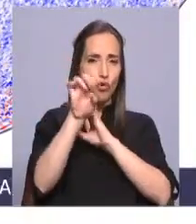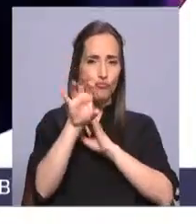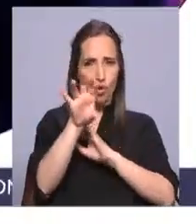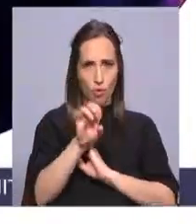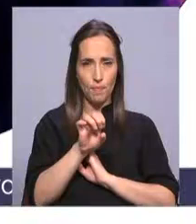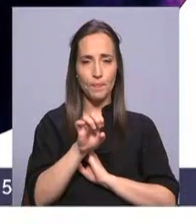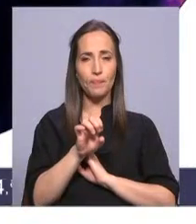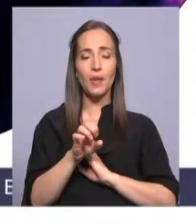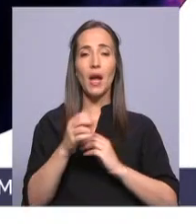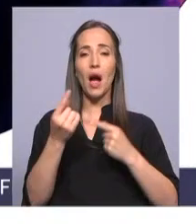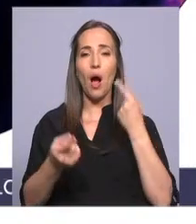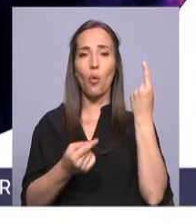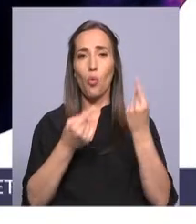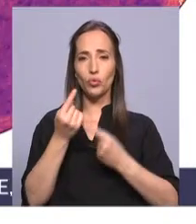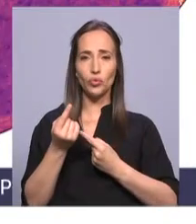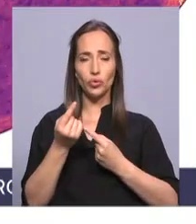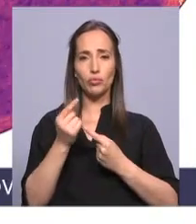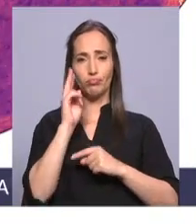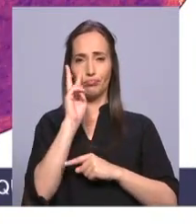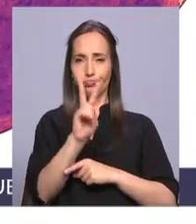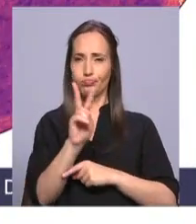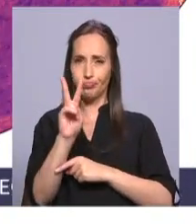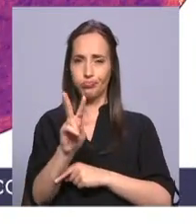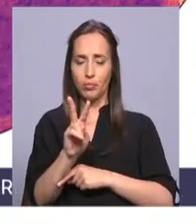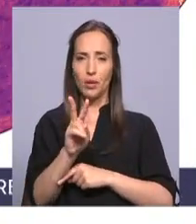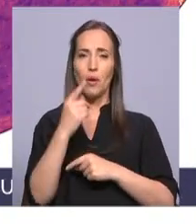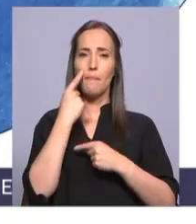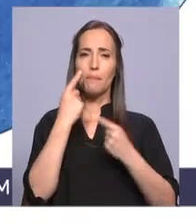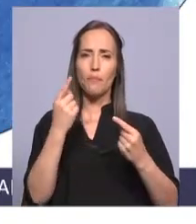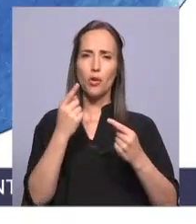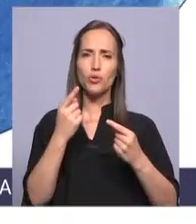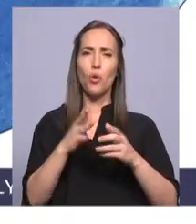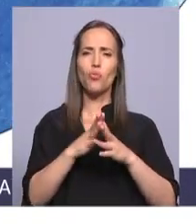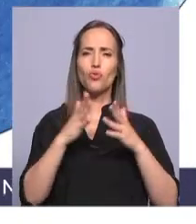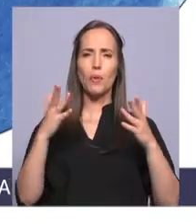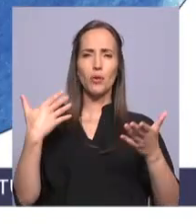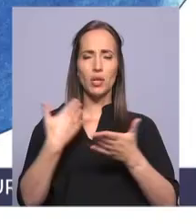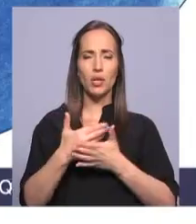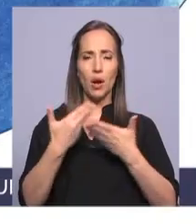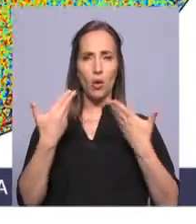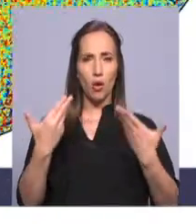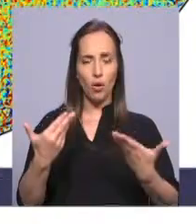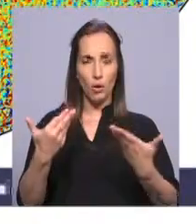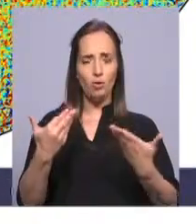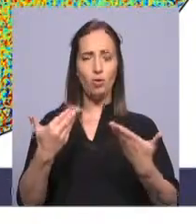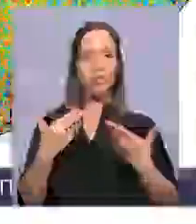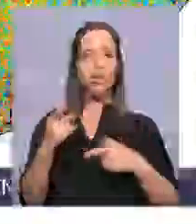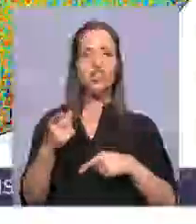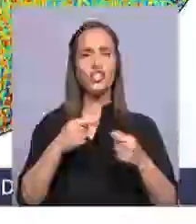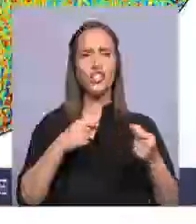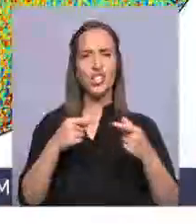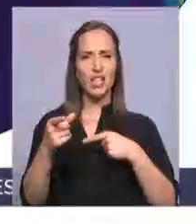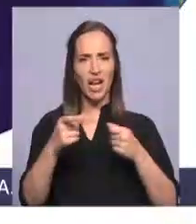fazer. Então, alguns destes mapas que nós estamos a ver mostram-nos os maiores catálogos até agora feitos de, estrelas